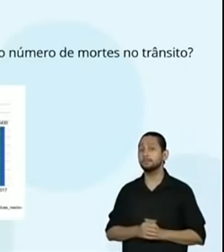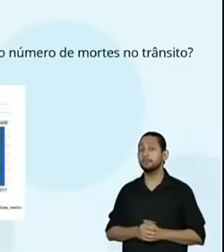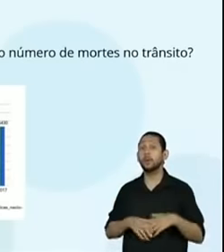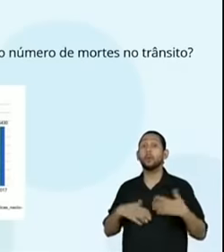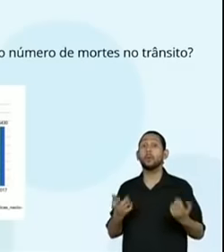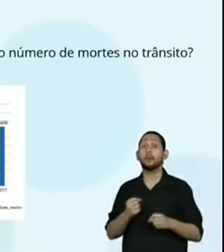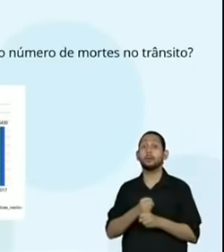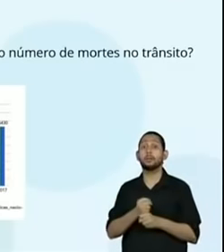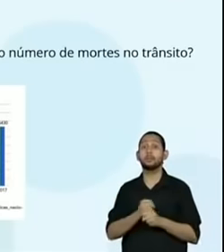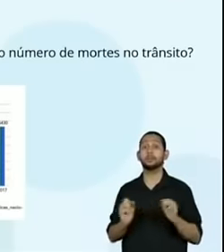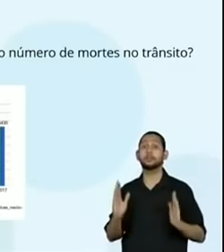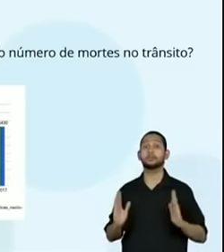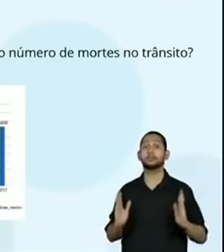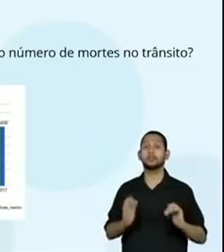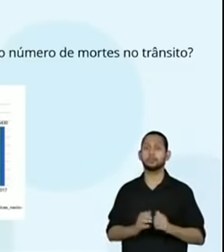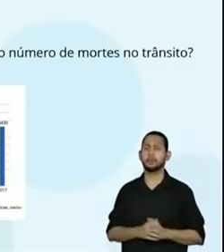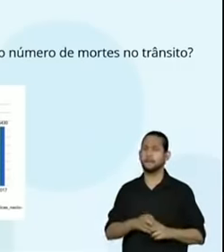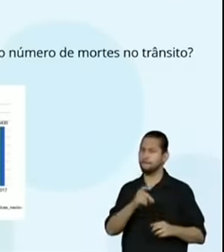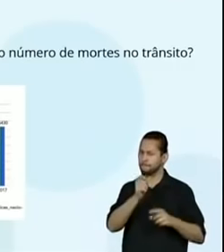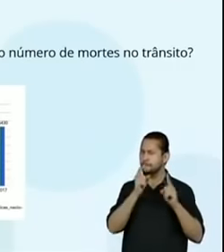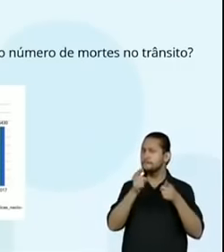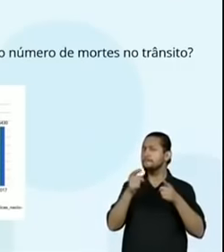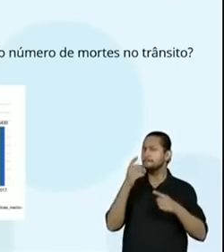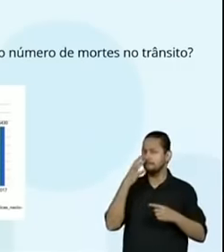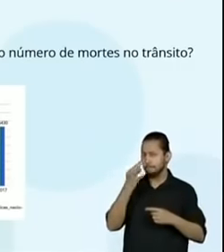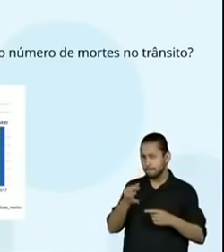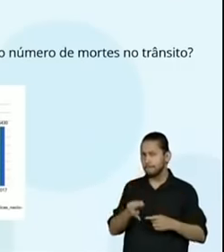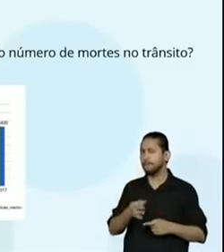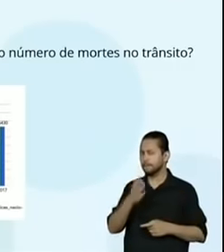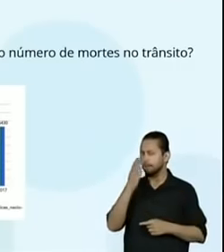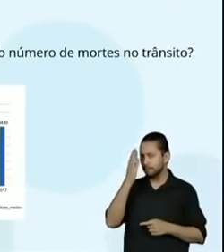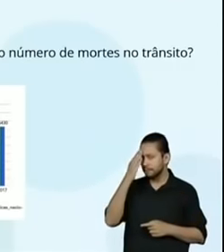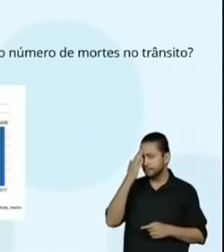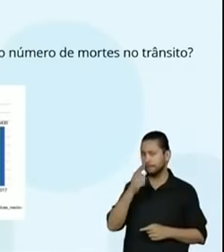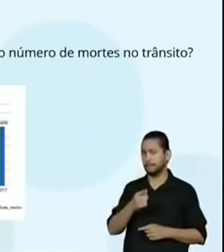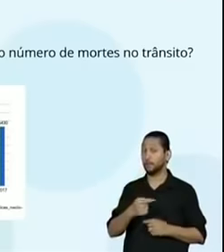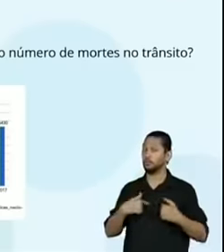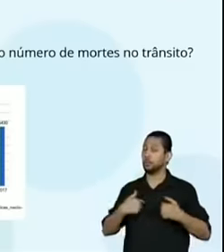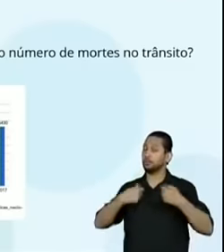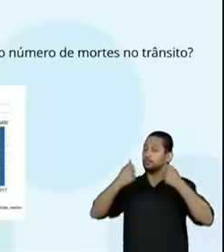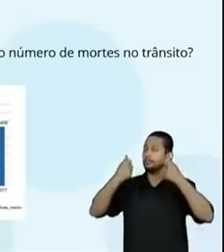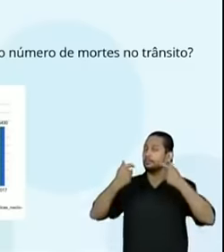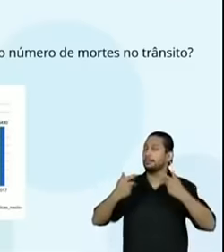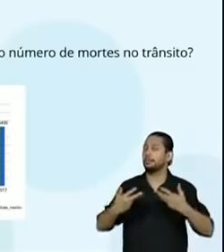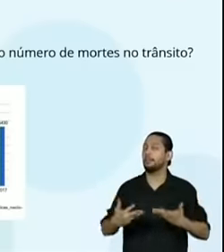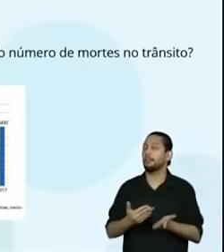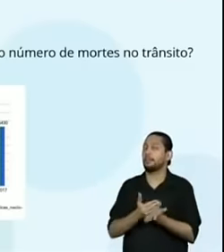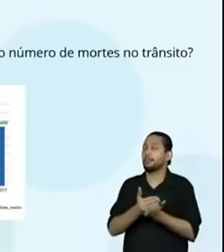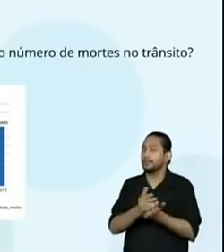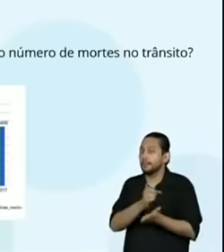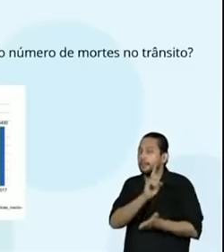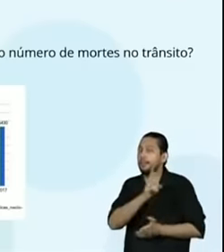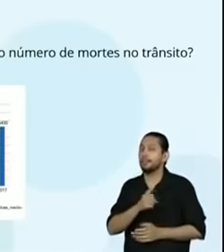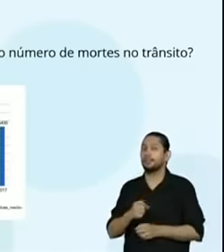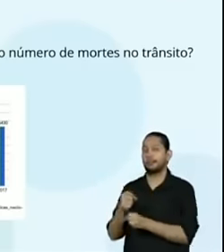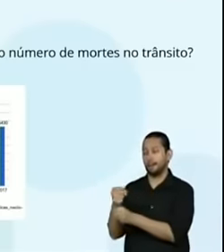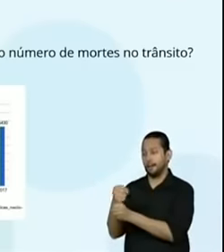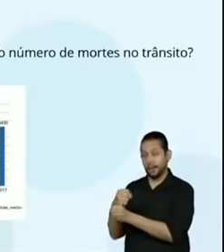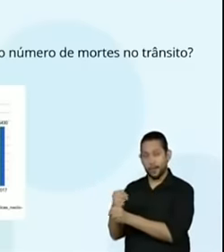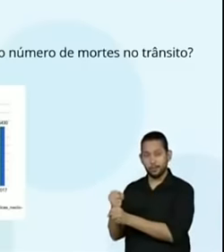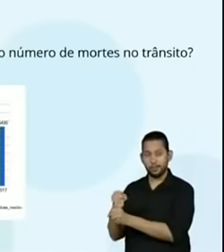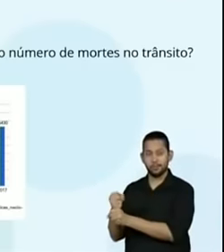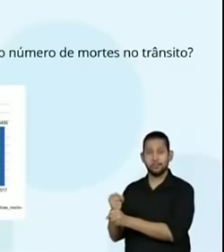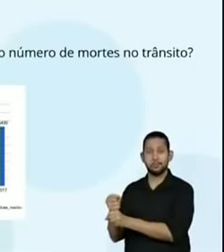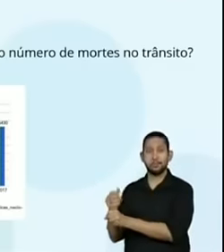período? O aluno investigador do 5º ano se prestou atenção no nosso texto lá do comecinho da aula. Já no